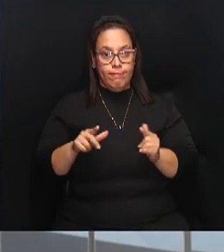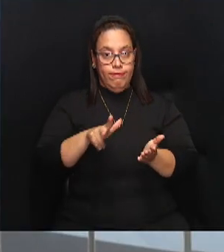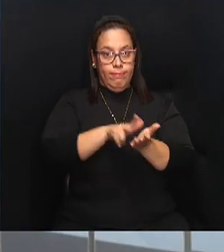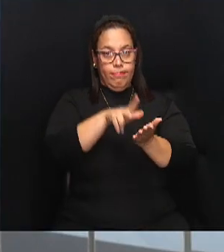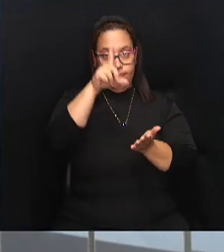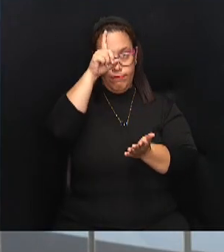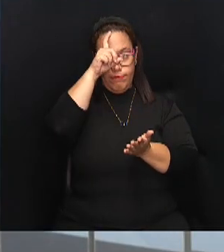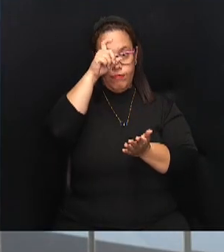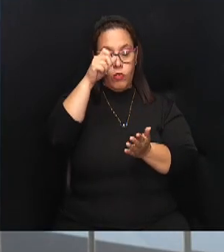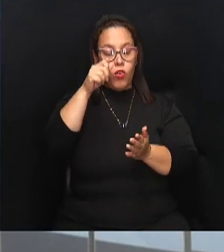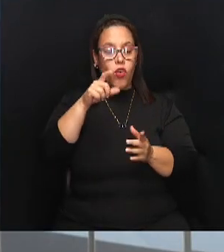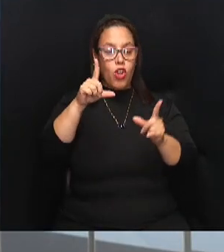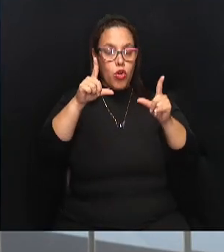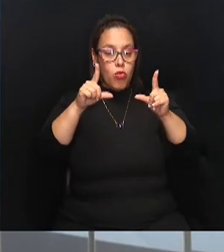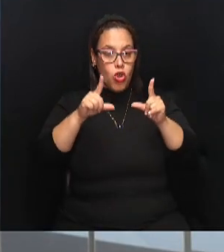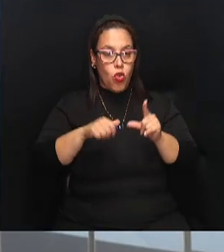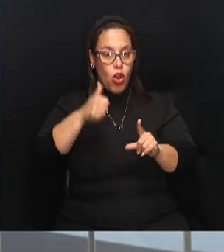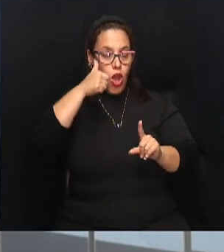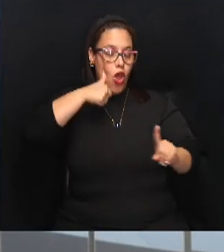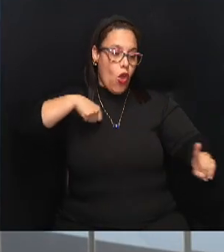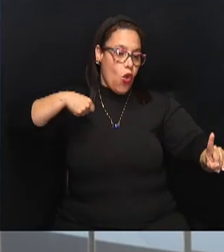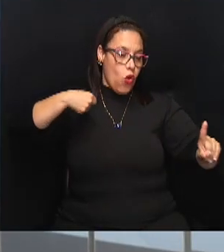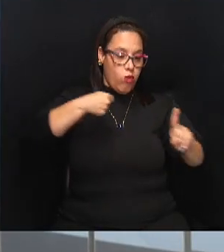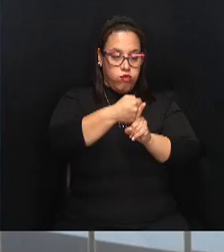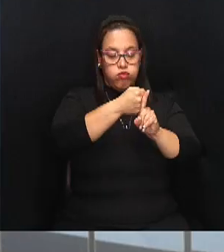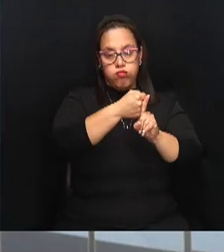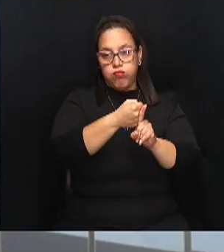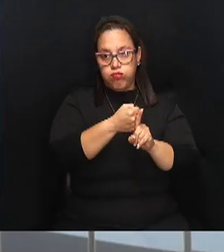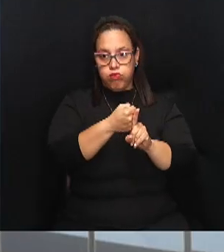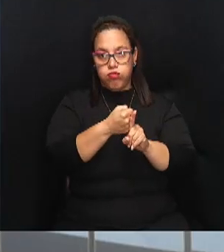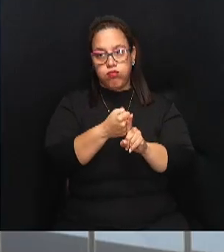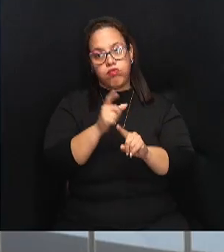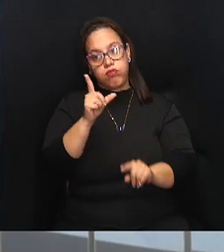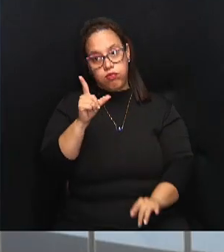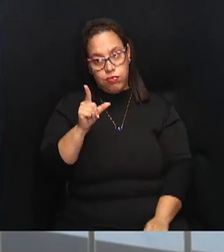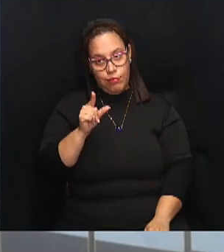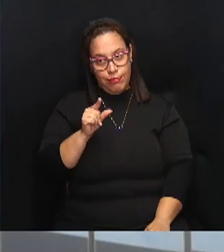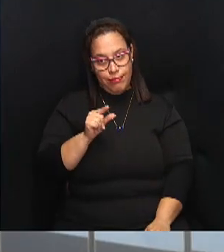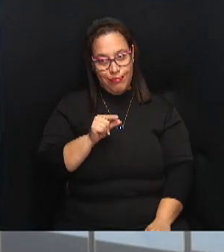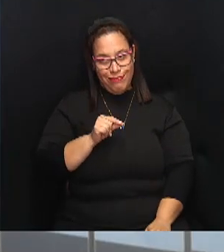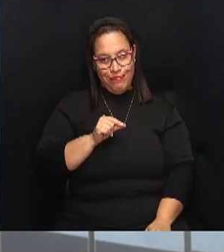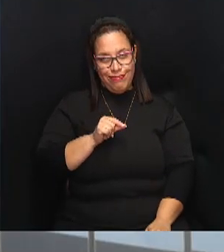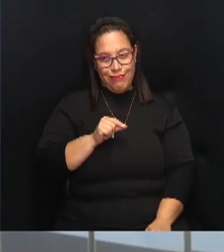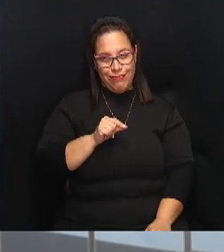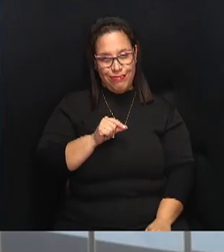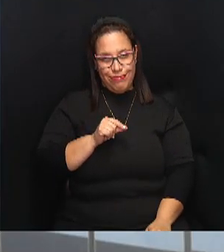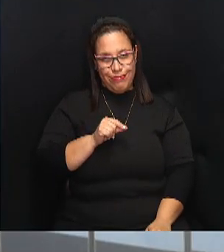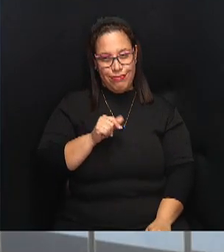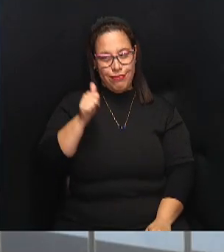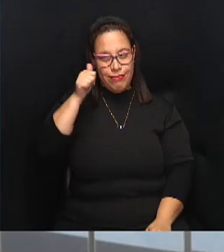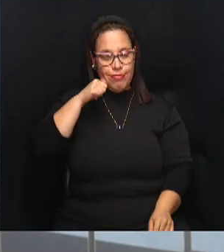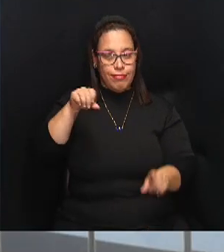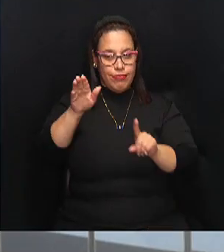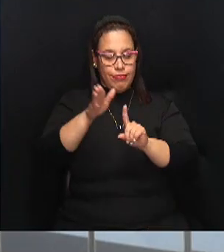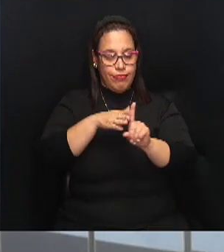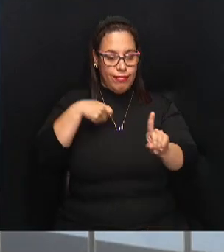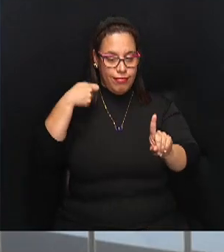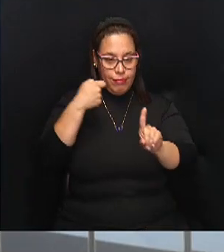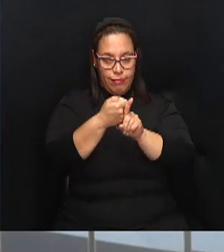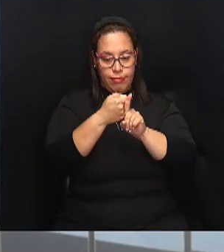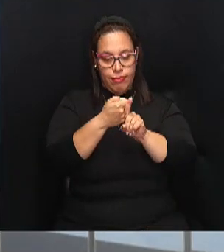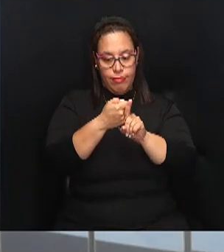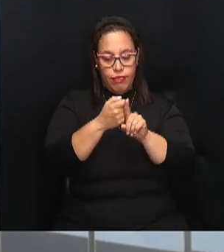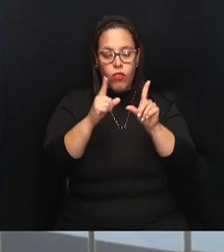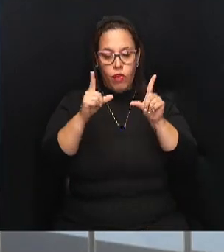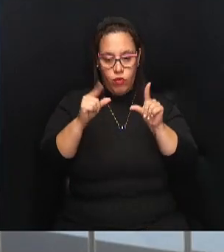diminuir o feminicídio. Então, é uma ferramenta e a gente tem algumas atuações que vai gerar recursos para o